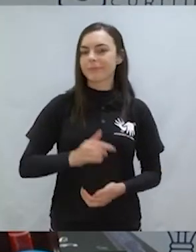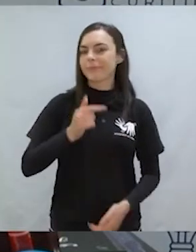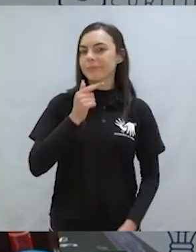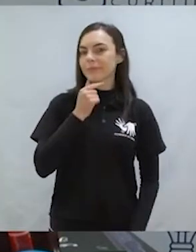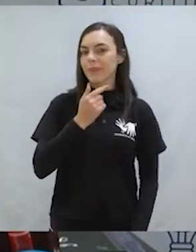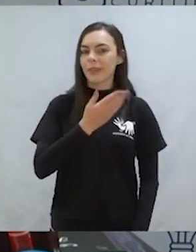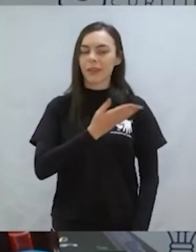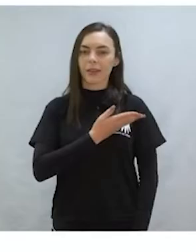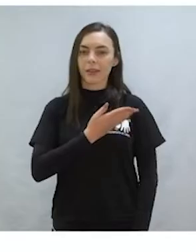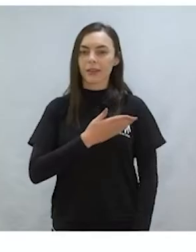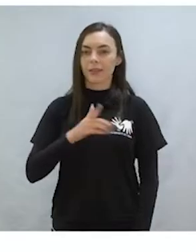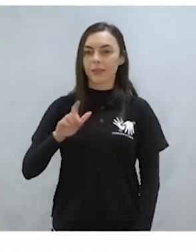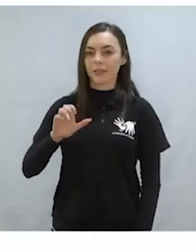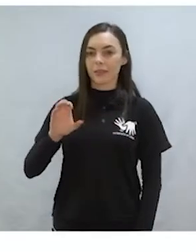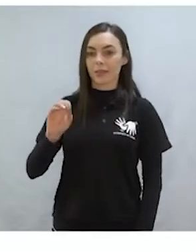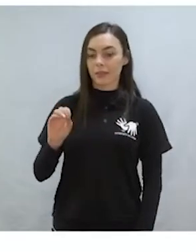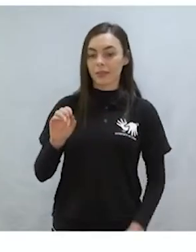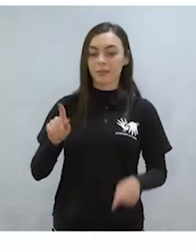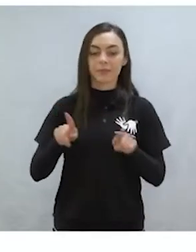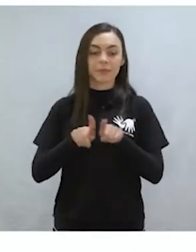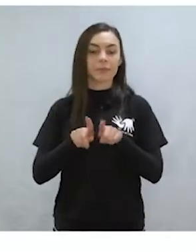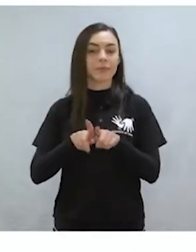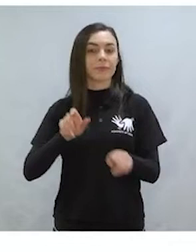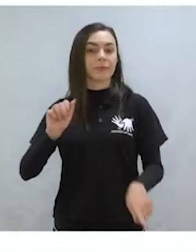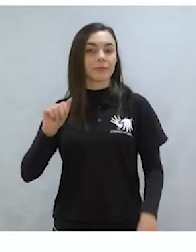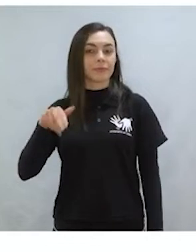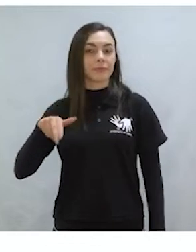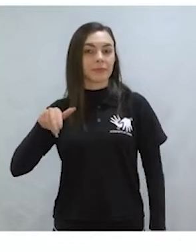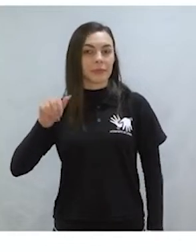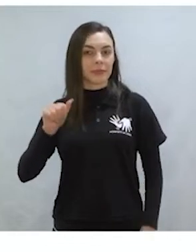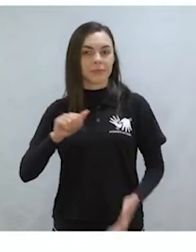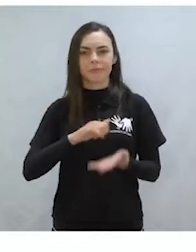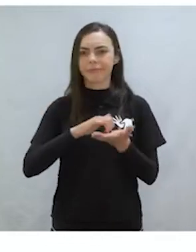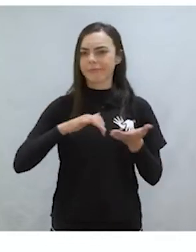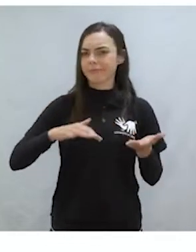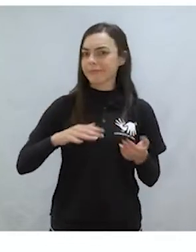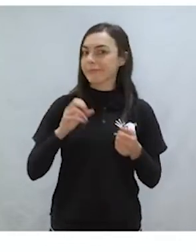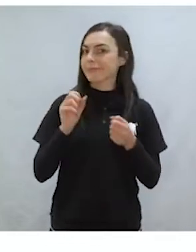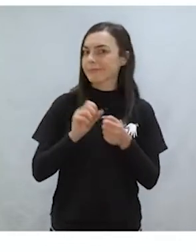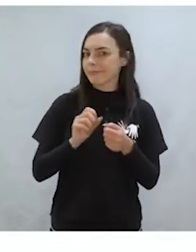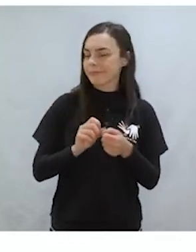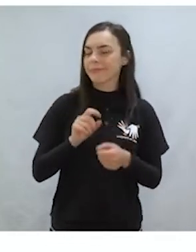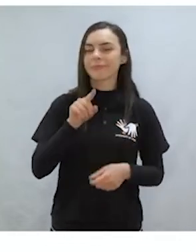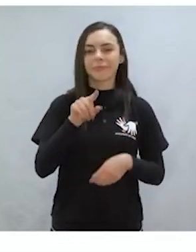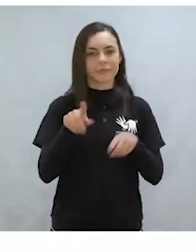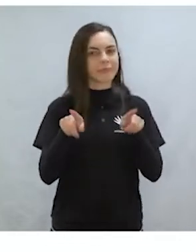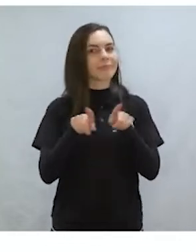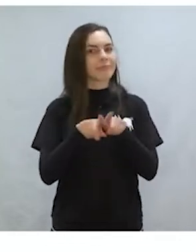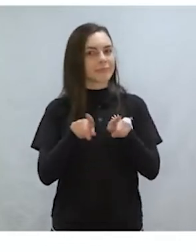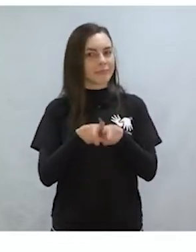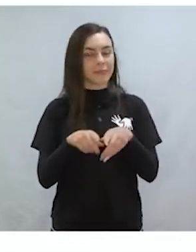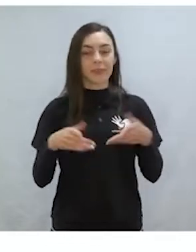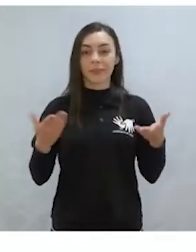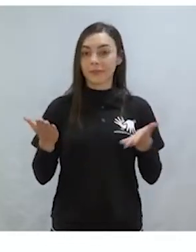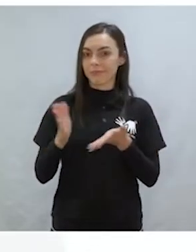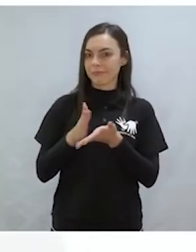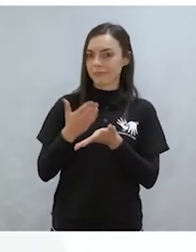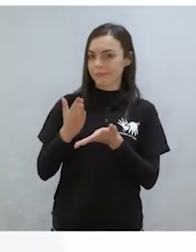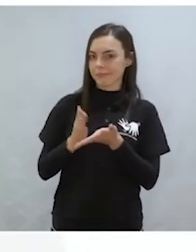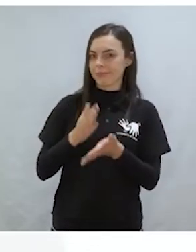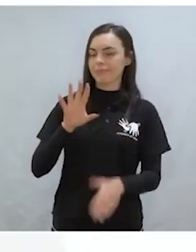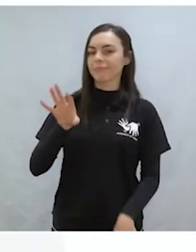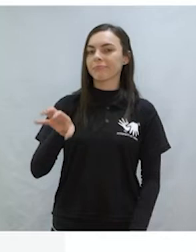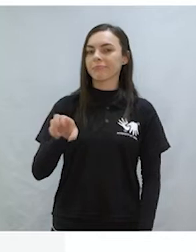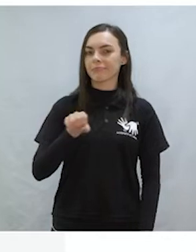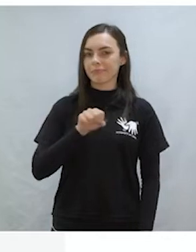lá, o Léo e a Ana, eles já estão fazendo as atividades. E você também vai fazer agora.